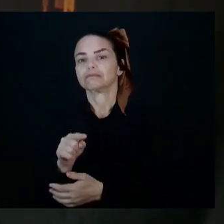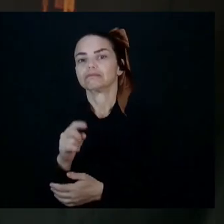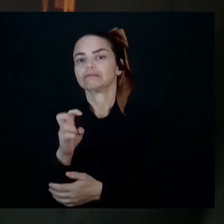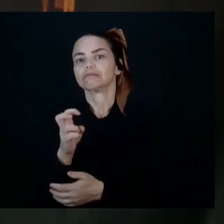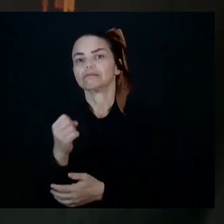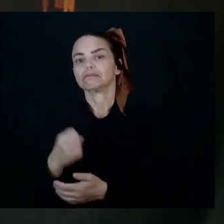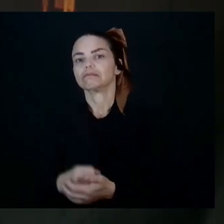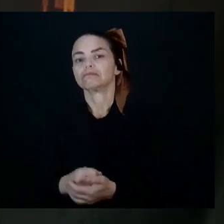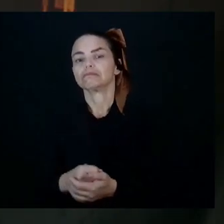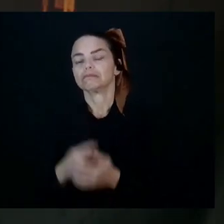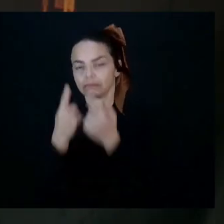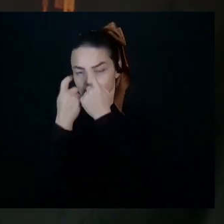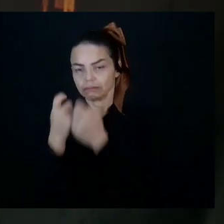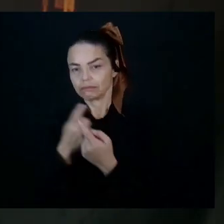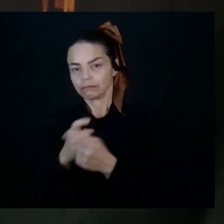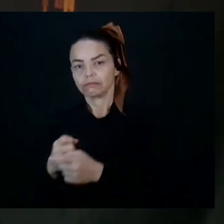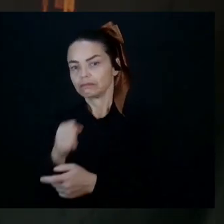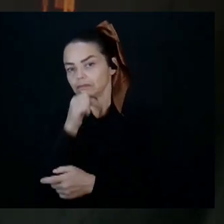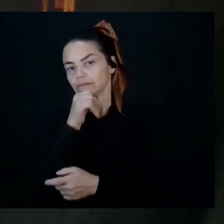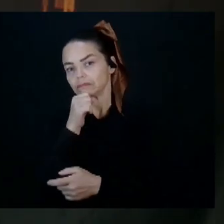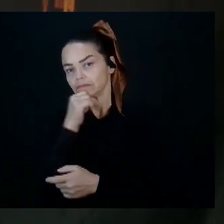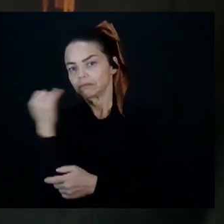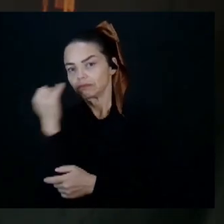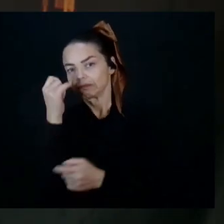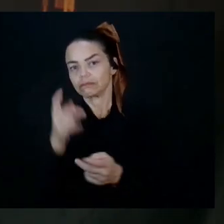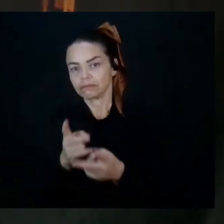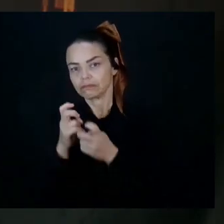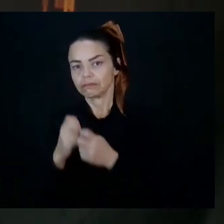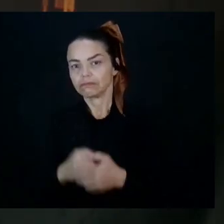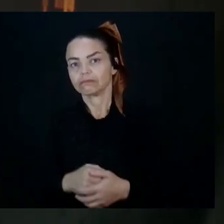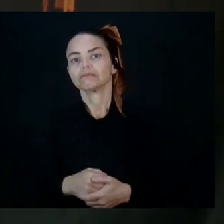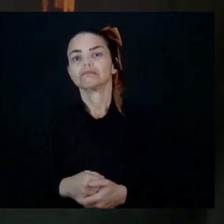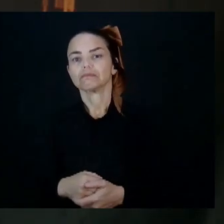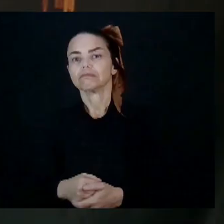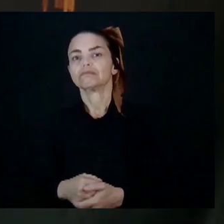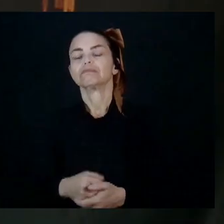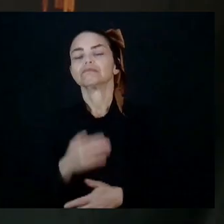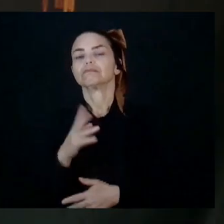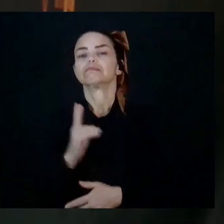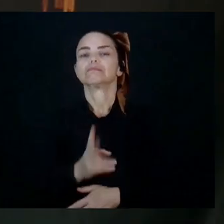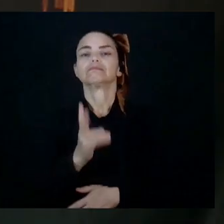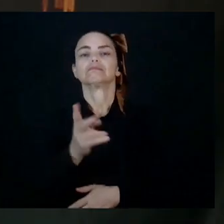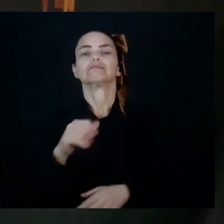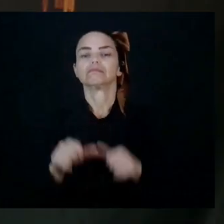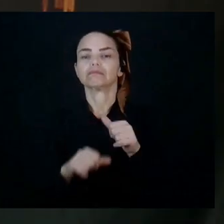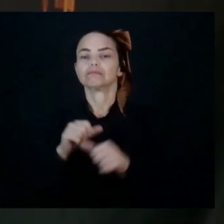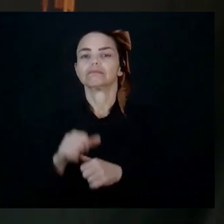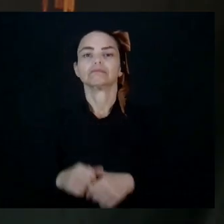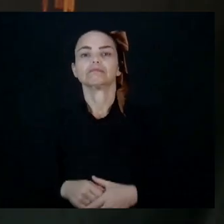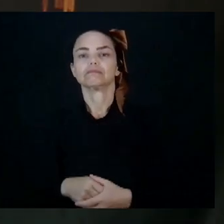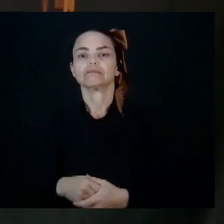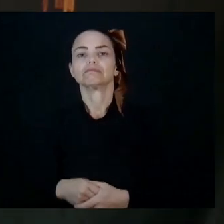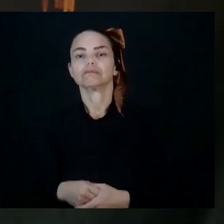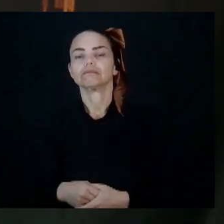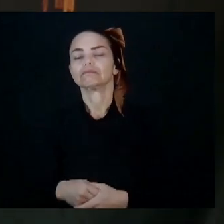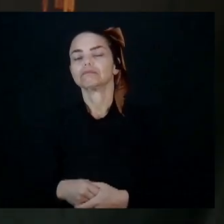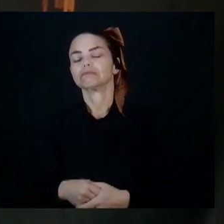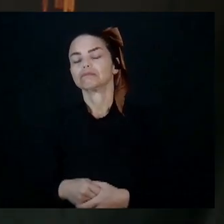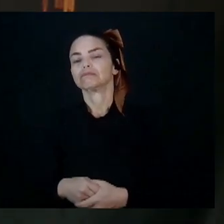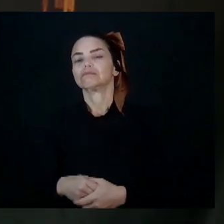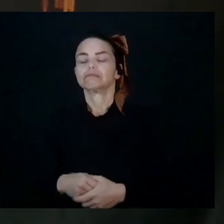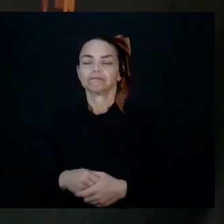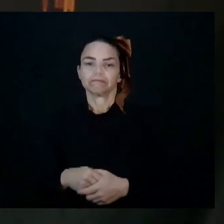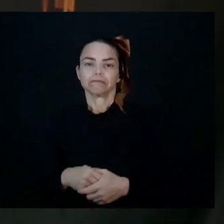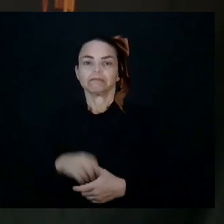pessoa idosa. Importante a gente reconhecer. E todo tempo há tempo de mudar, é tempo de mudar, gente. Se de repente você